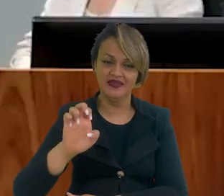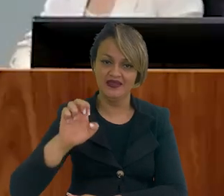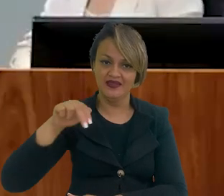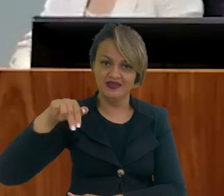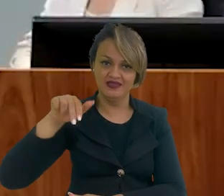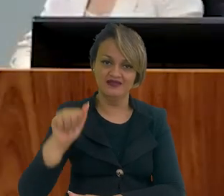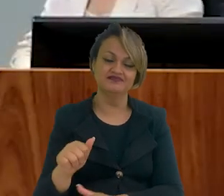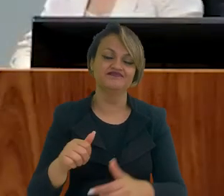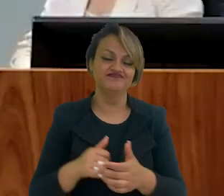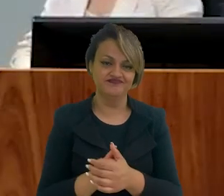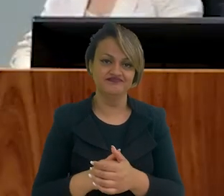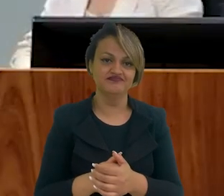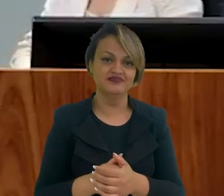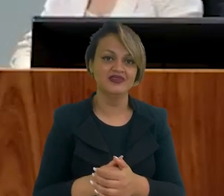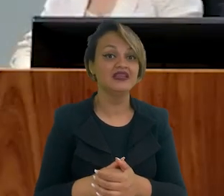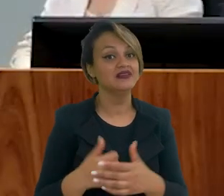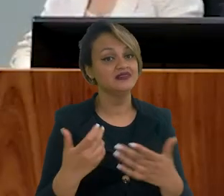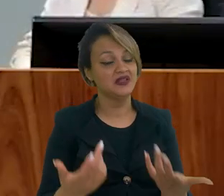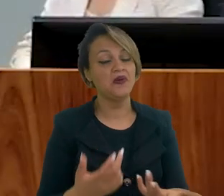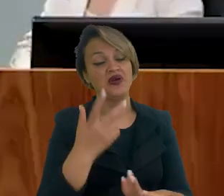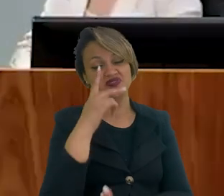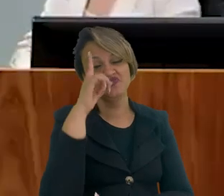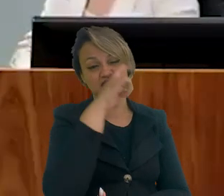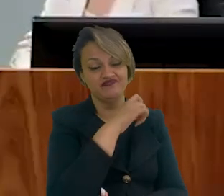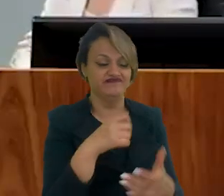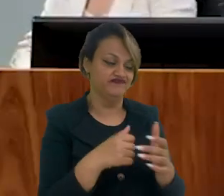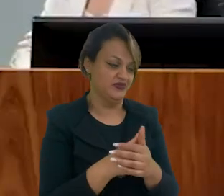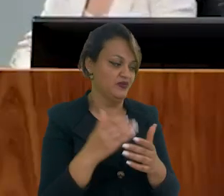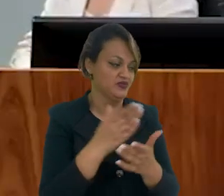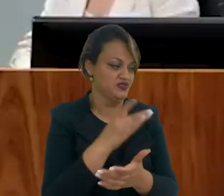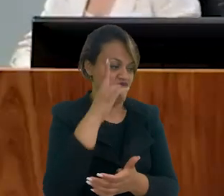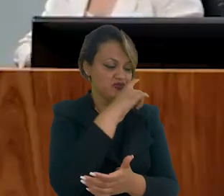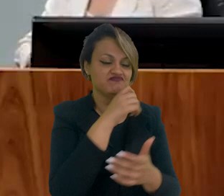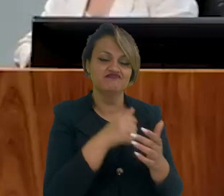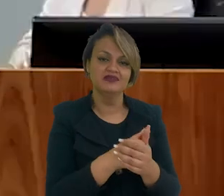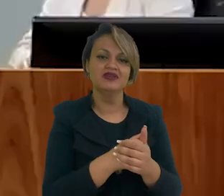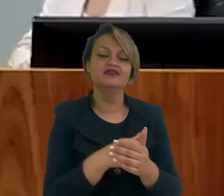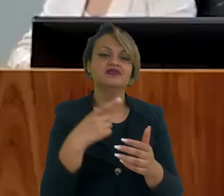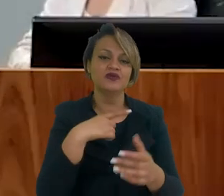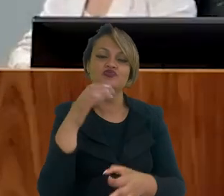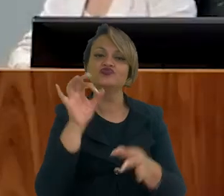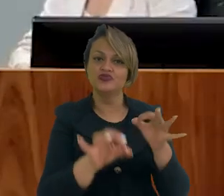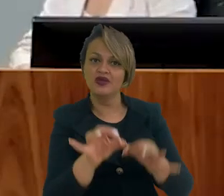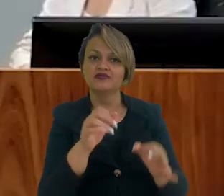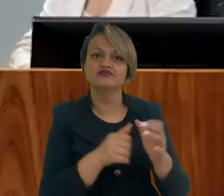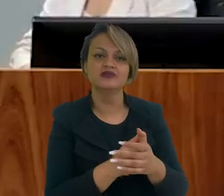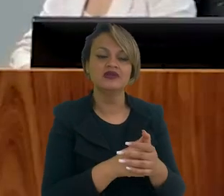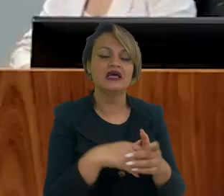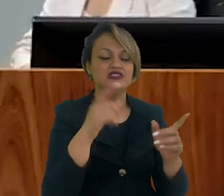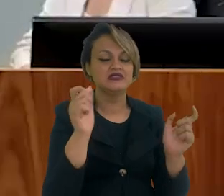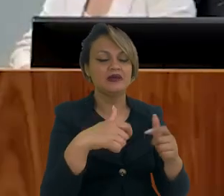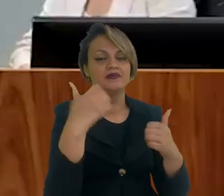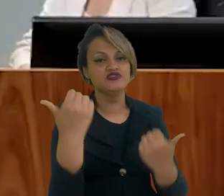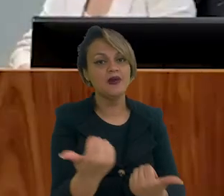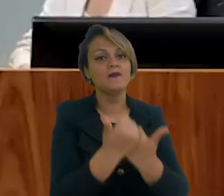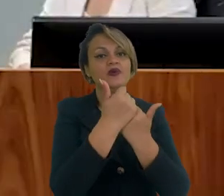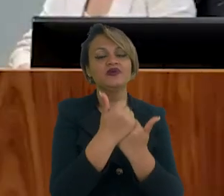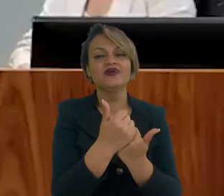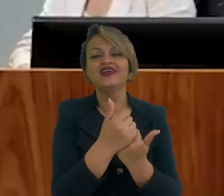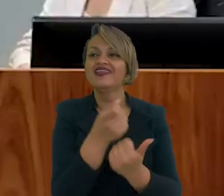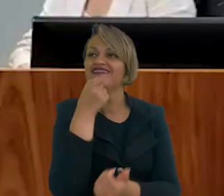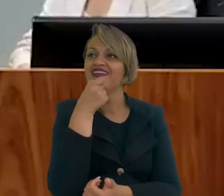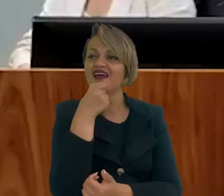que ela não dormiria se eu tivesse que dar um dano moral porque assim graças a Deus não é a minha atribuição mas assim eu acho que é muito difícil mesmo mas assim